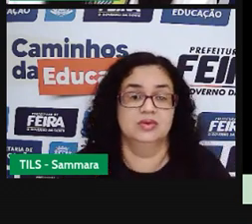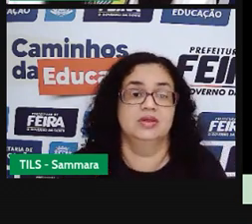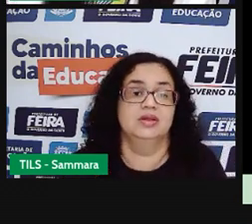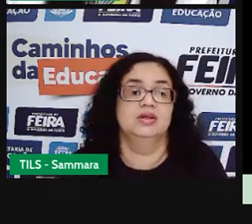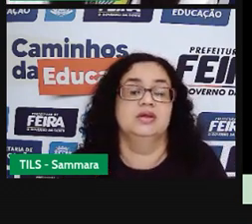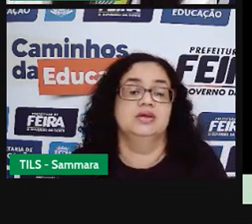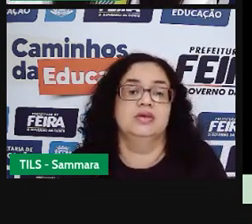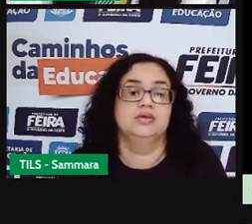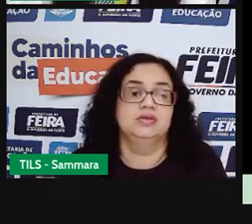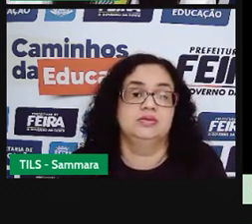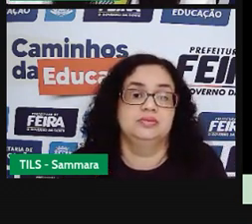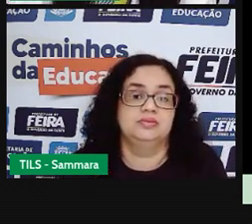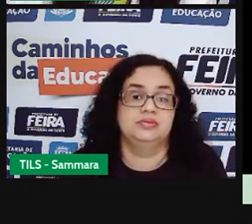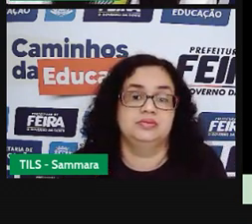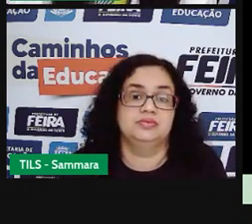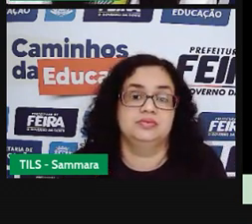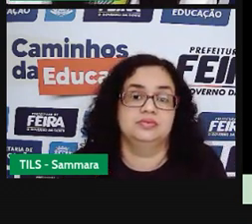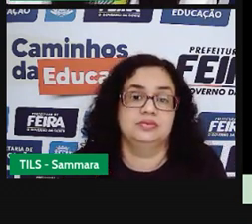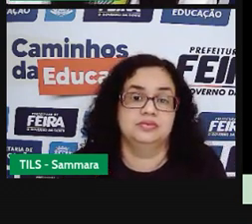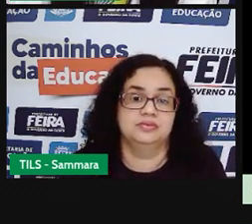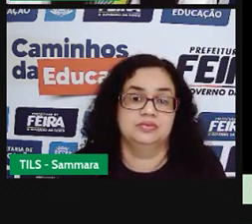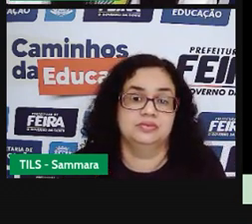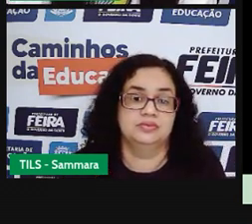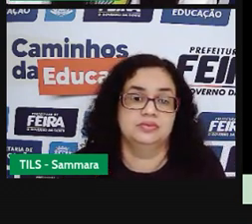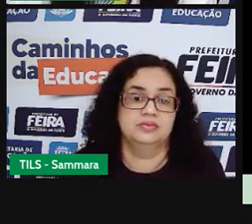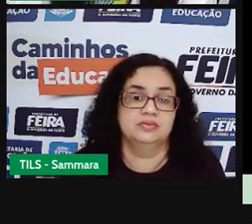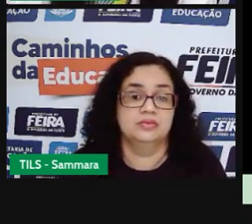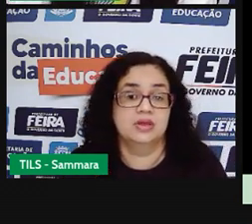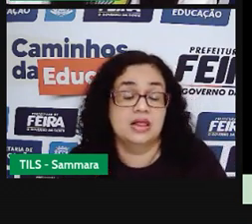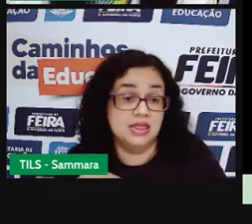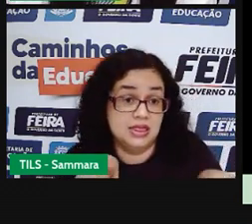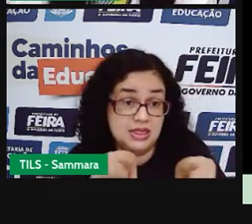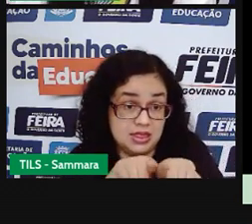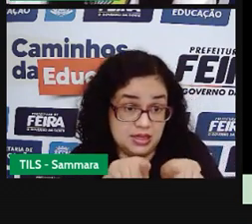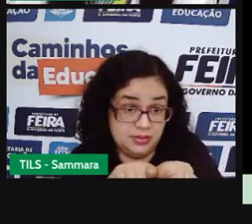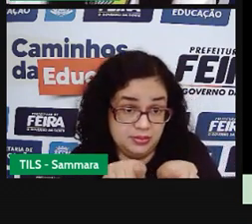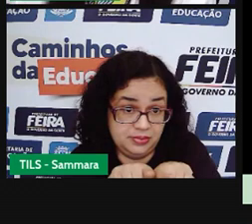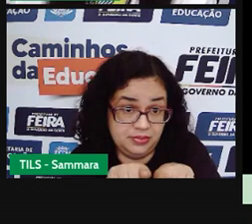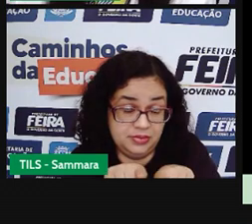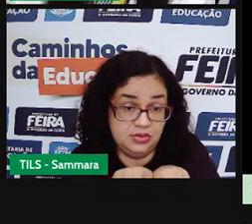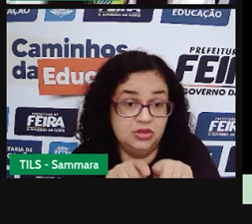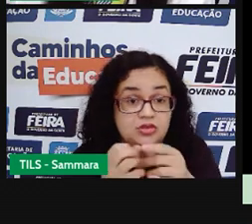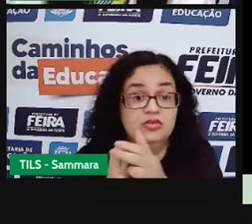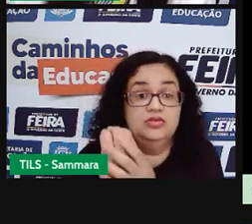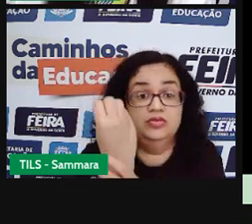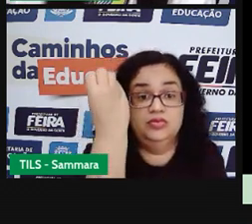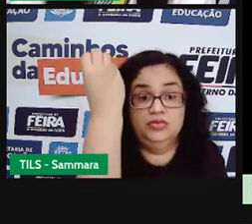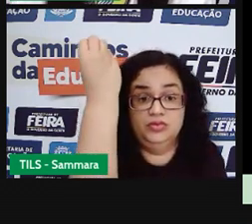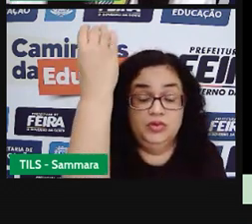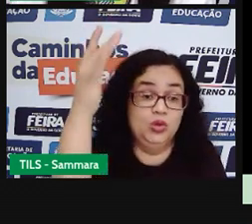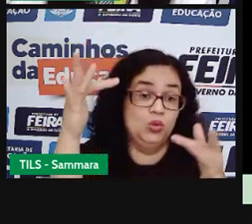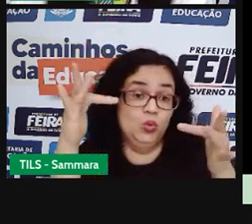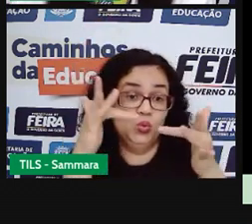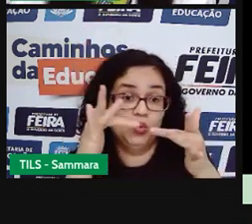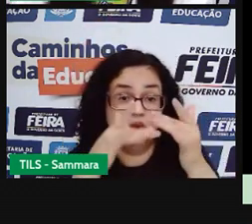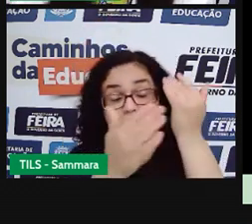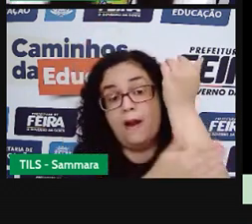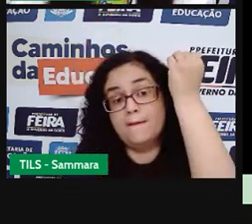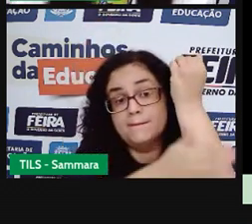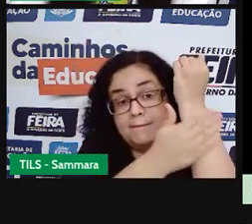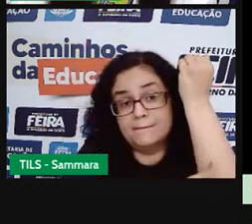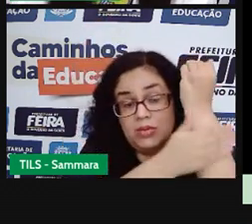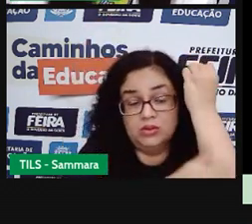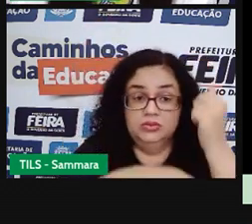produção de objetos ah e também de origem vegetal exemplo dado aí a